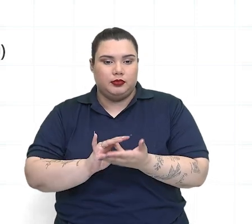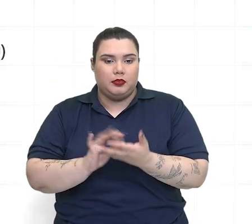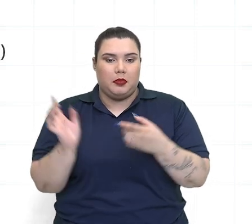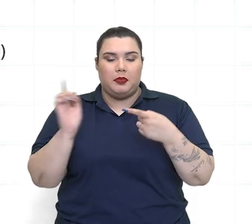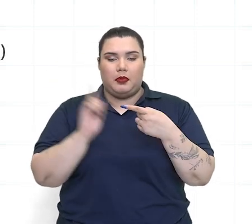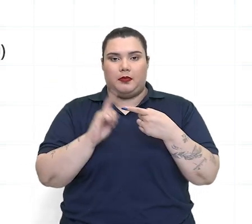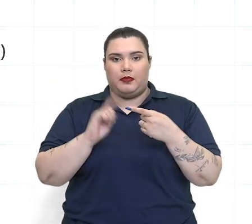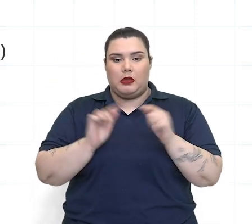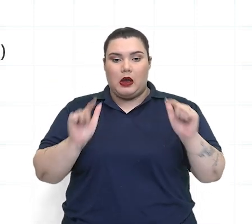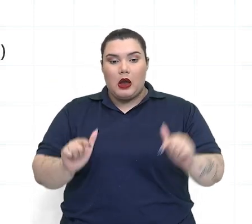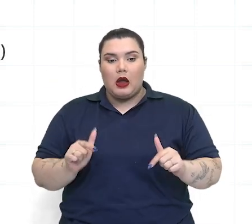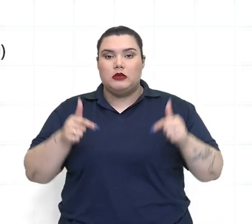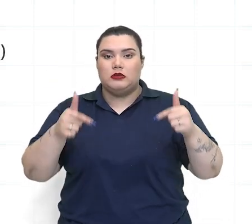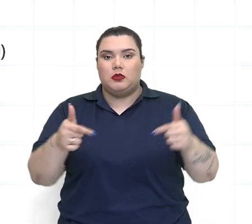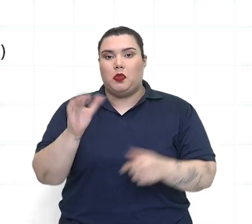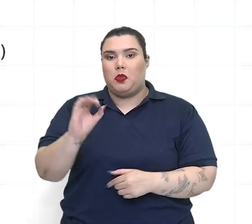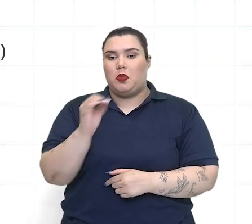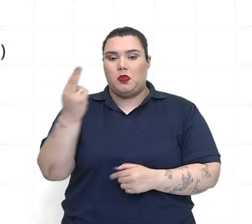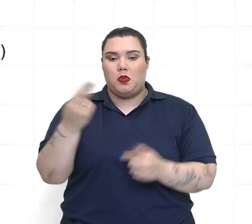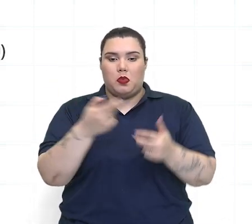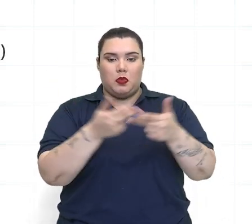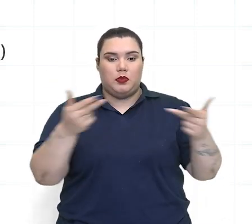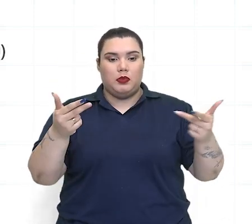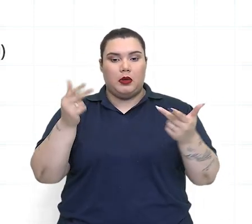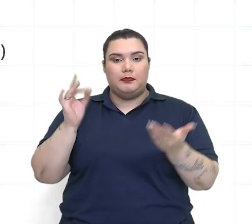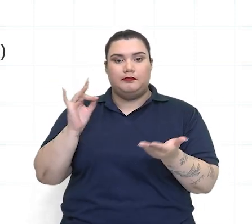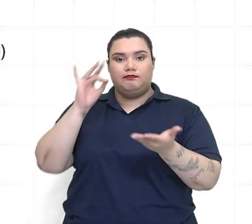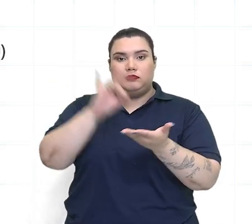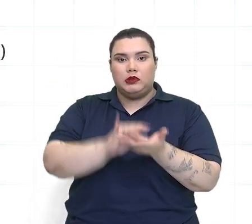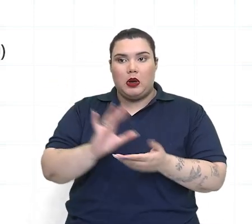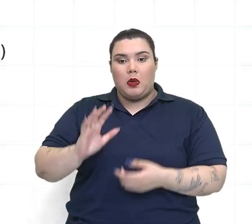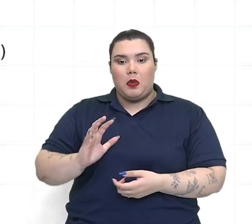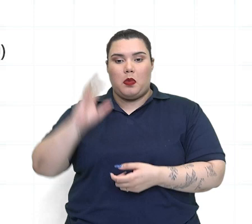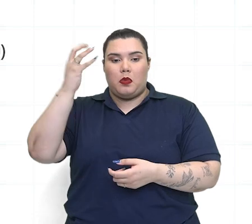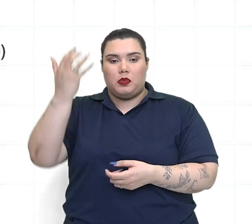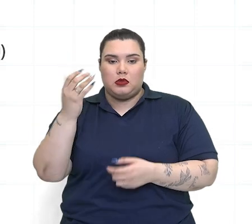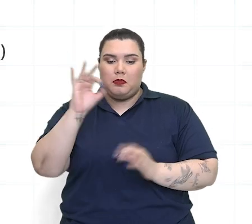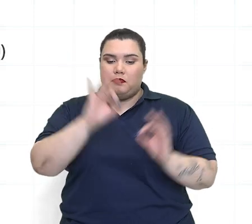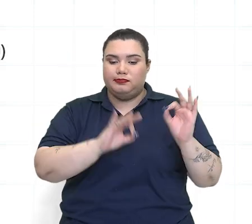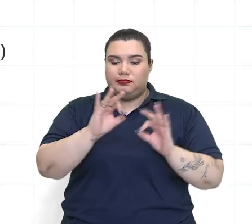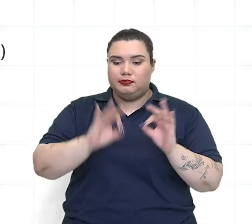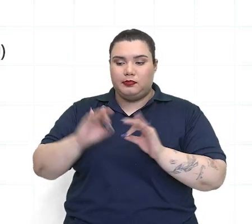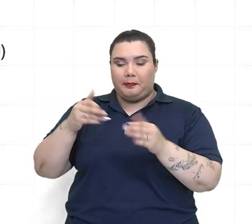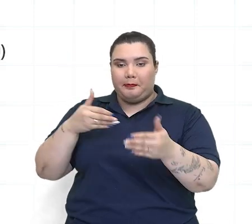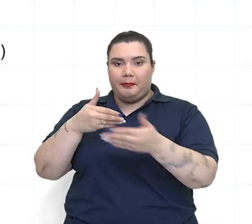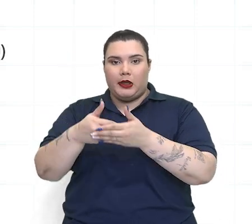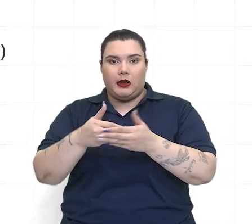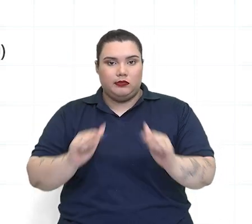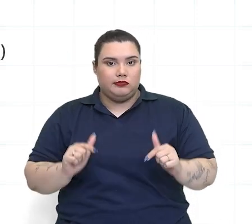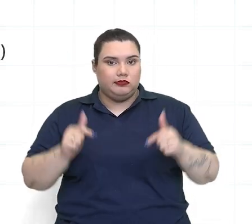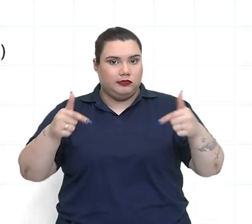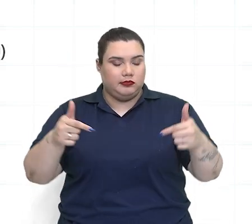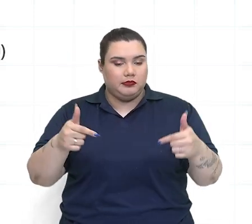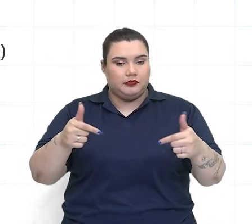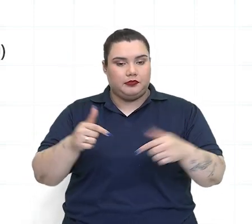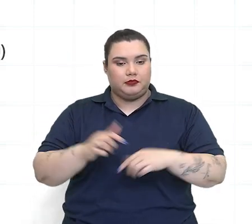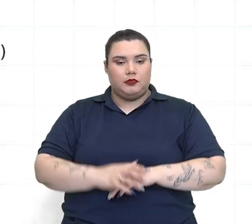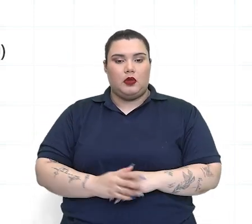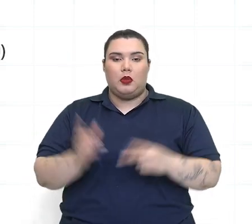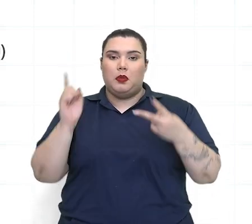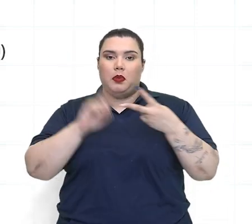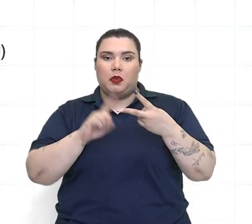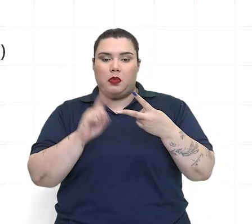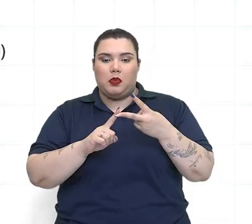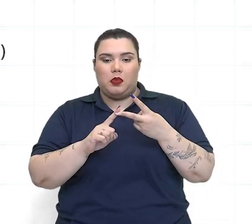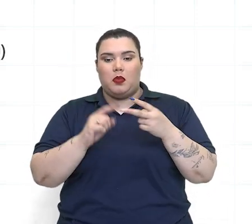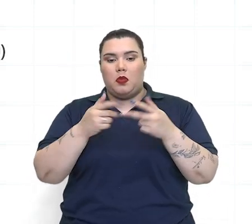1, ação ou coisa feita, ocorrida ou em processo de realização.